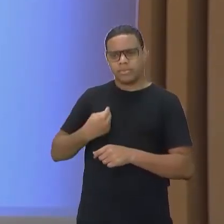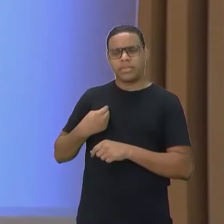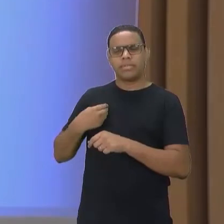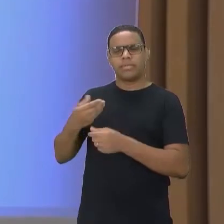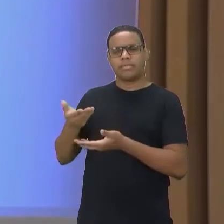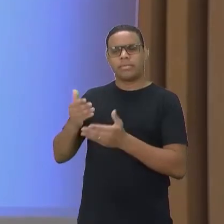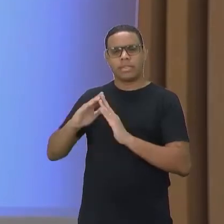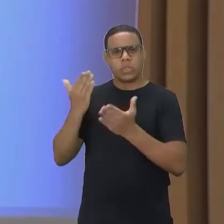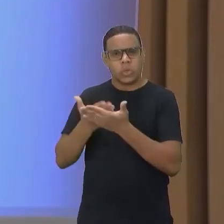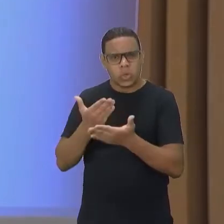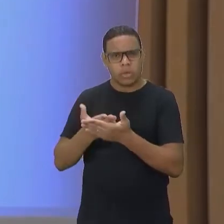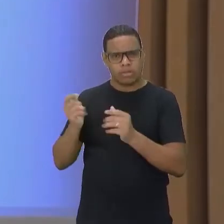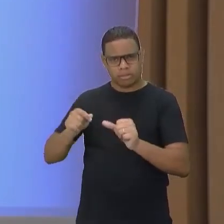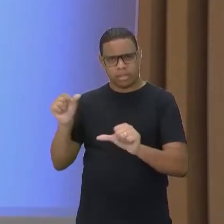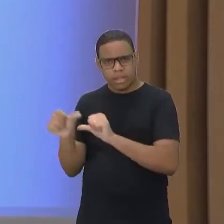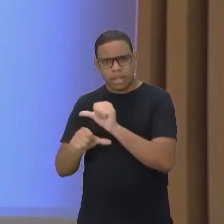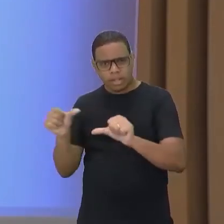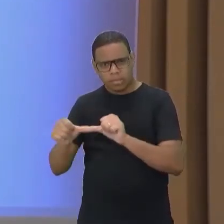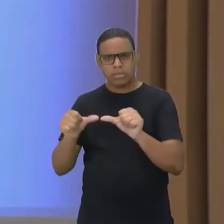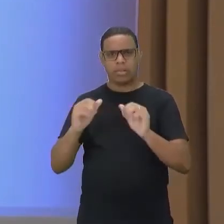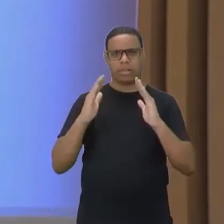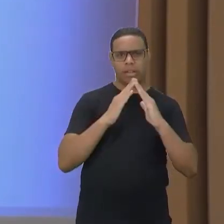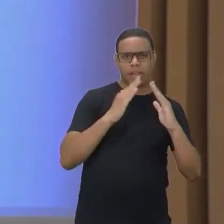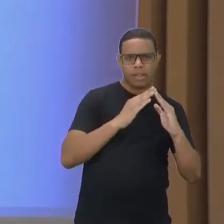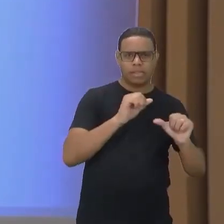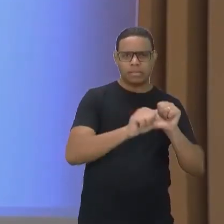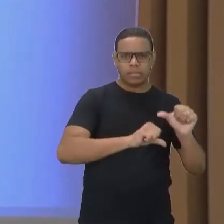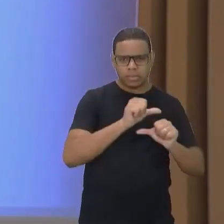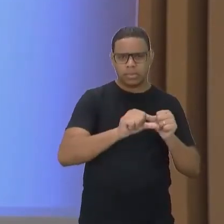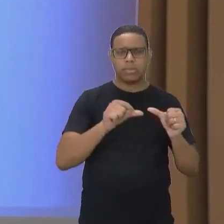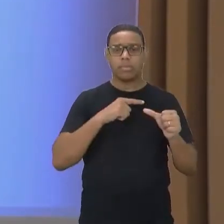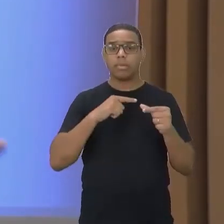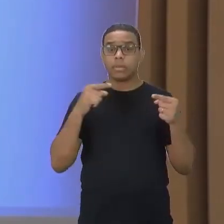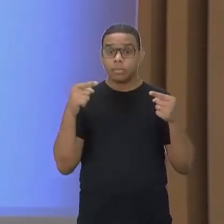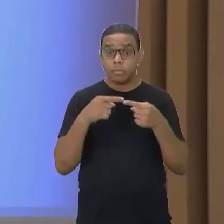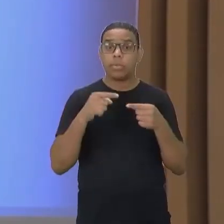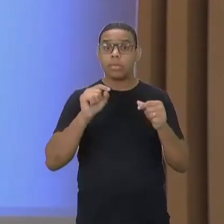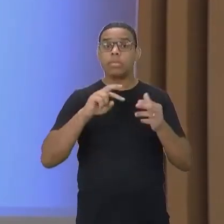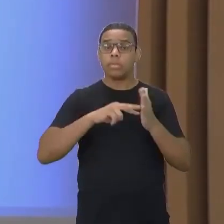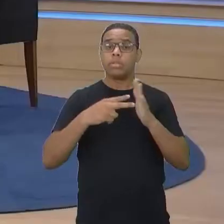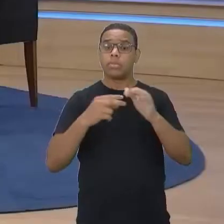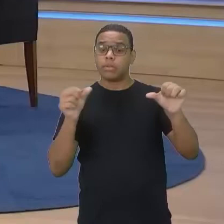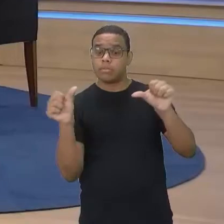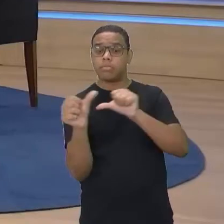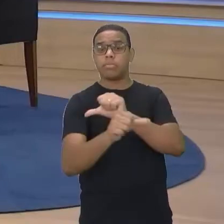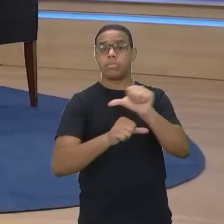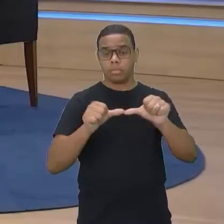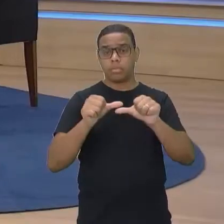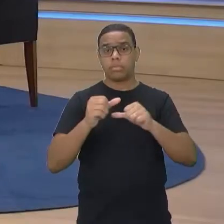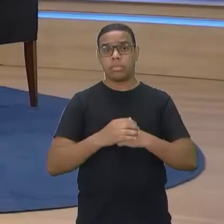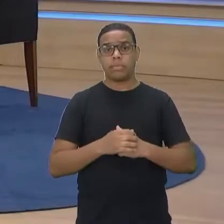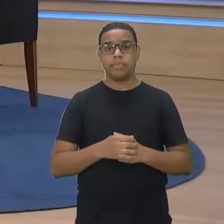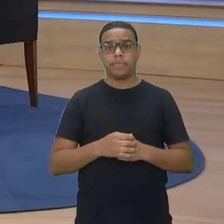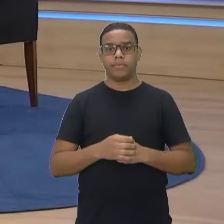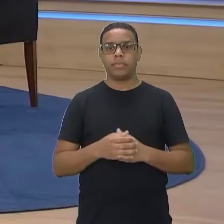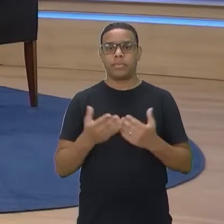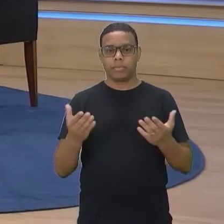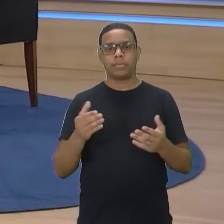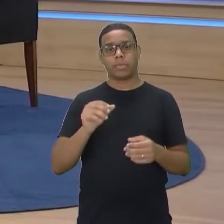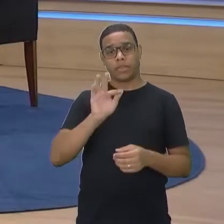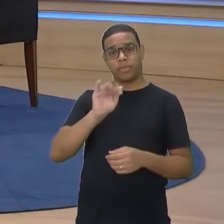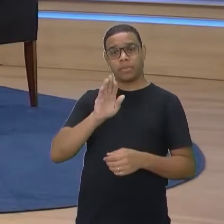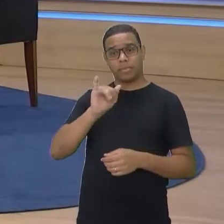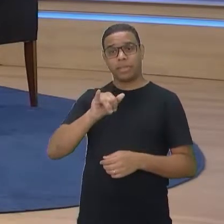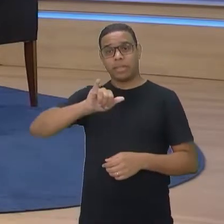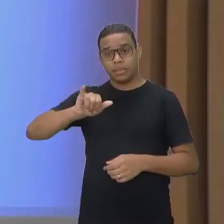A escola, a casa. Então, tudo isso tem a ver com uma mudança também, né? Então, Fabi, vou